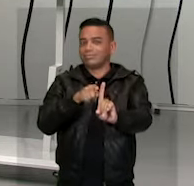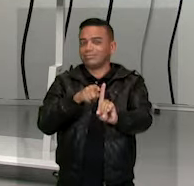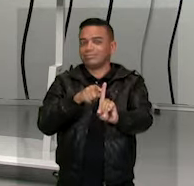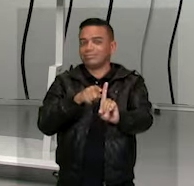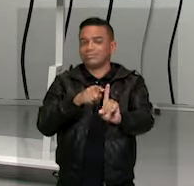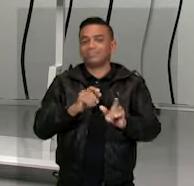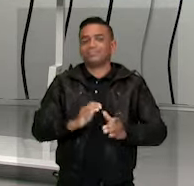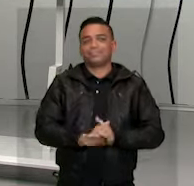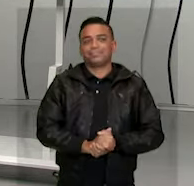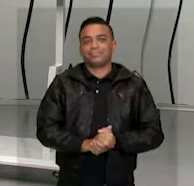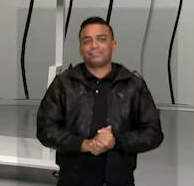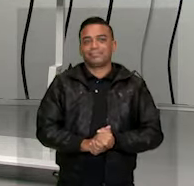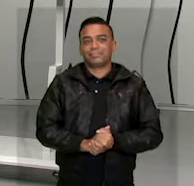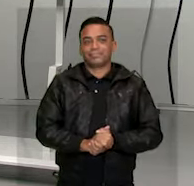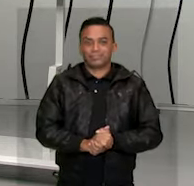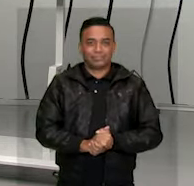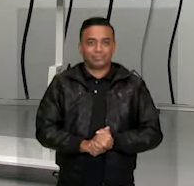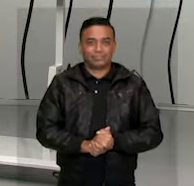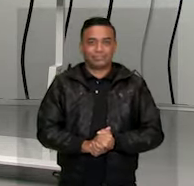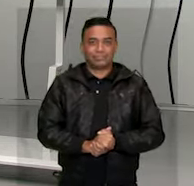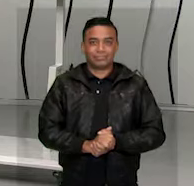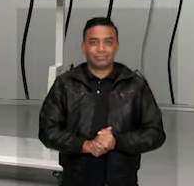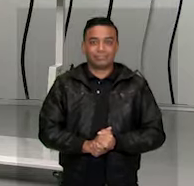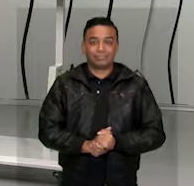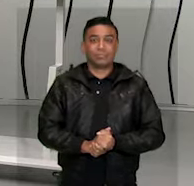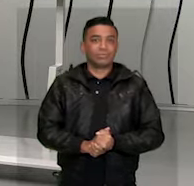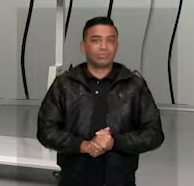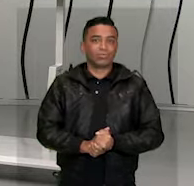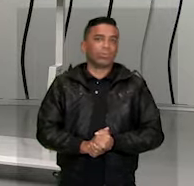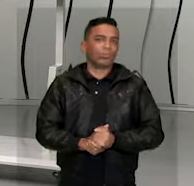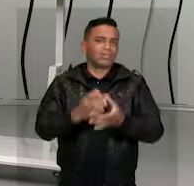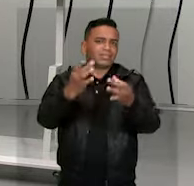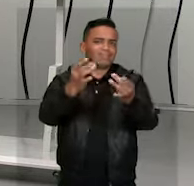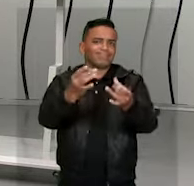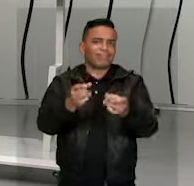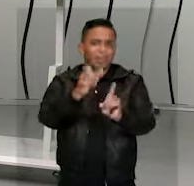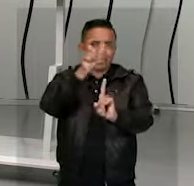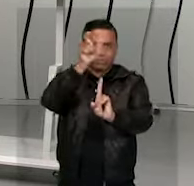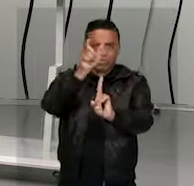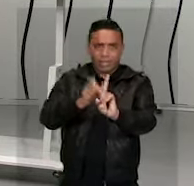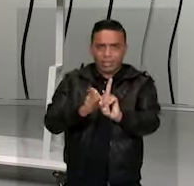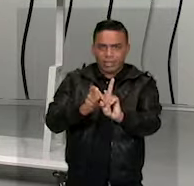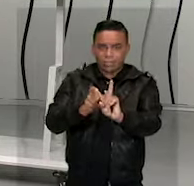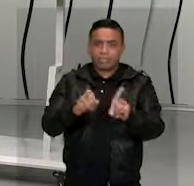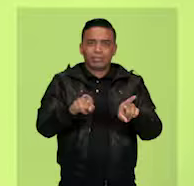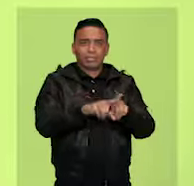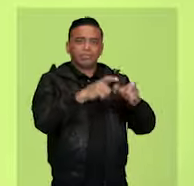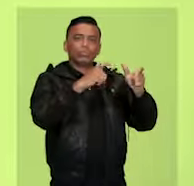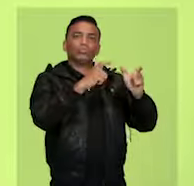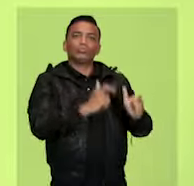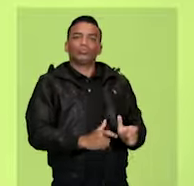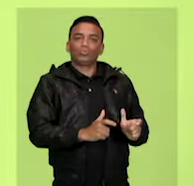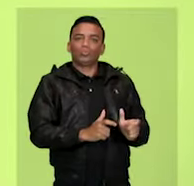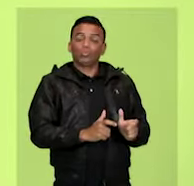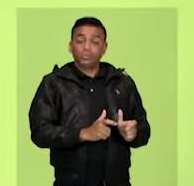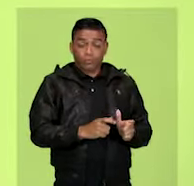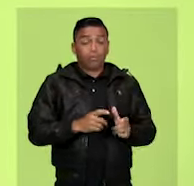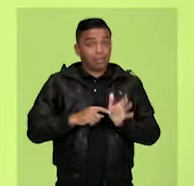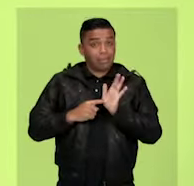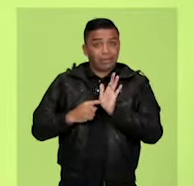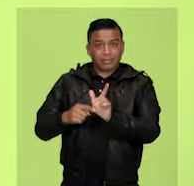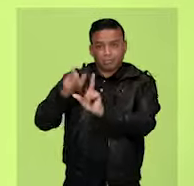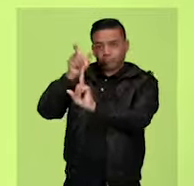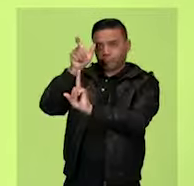Deixa eu voltar aqui um pouquinho, ó. Um recurso descritivo, apresentar os personagens e os lugares. Quando apresenta os